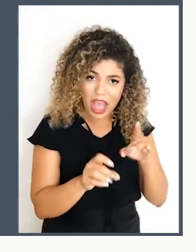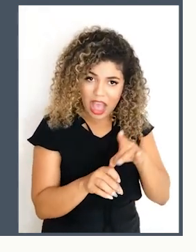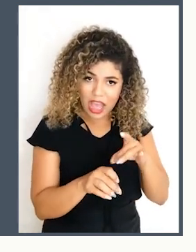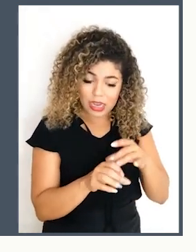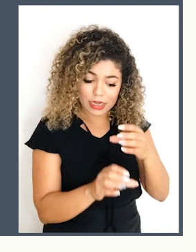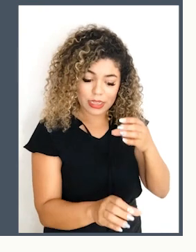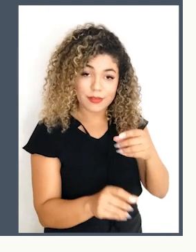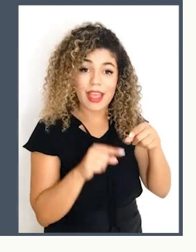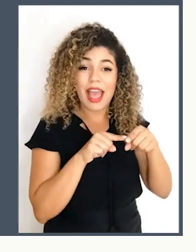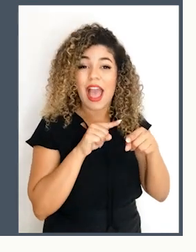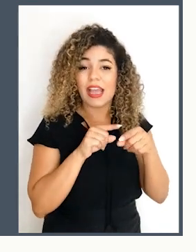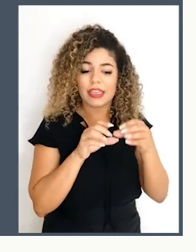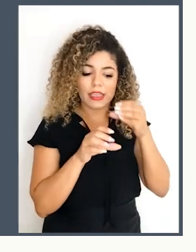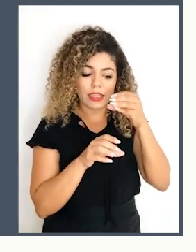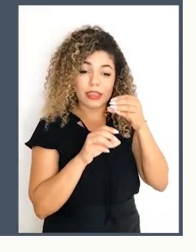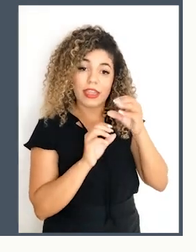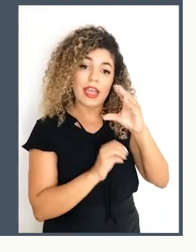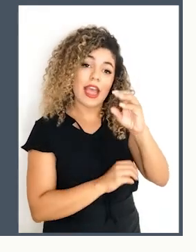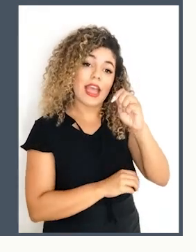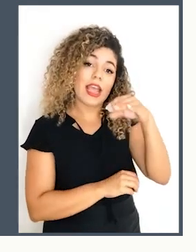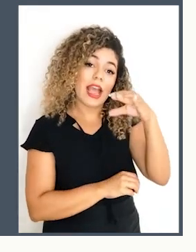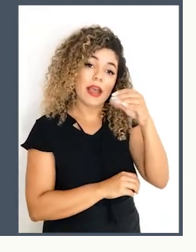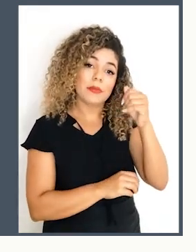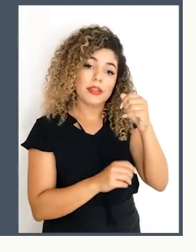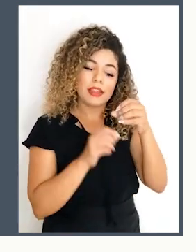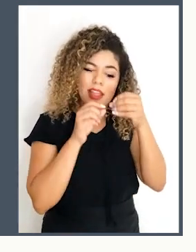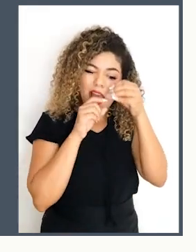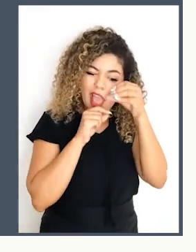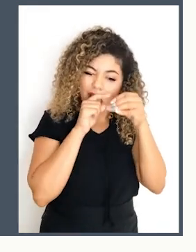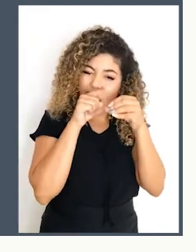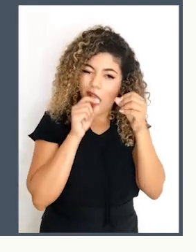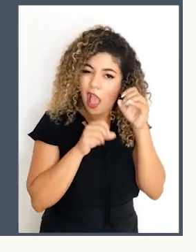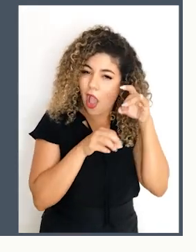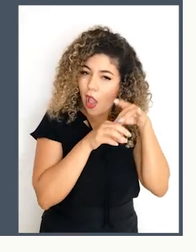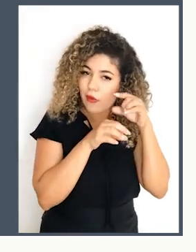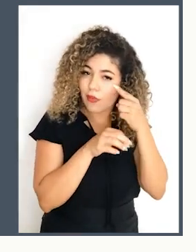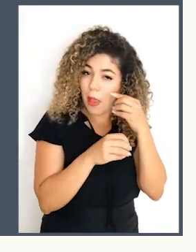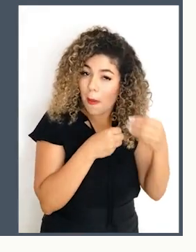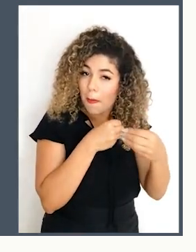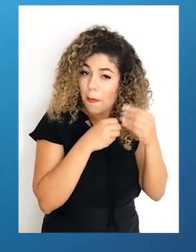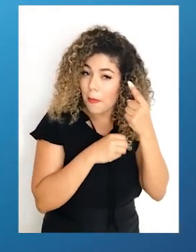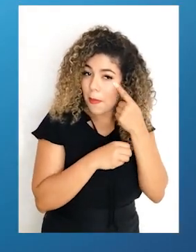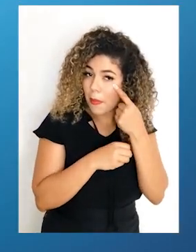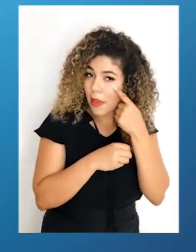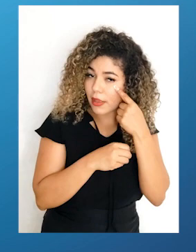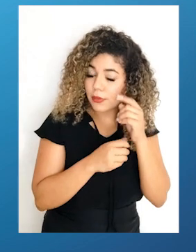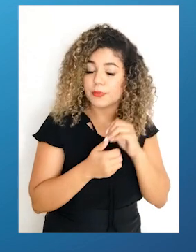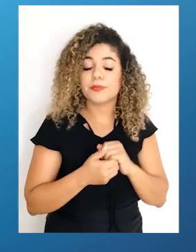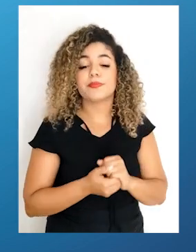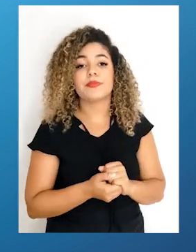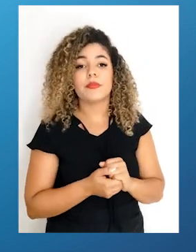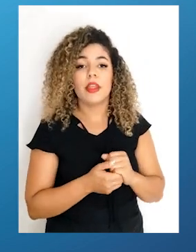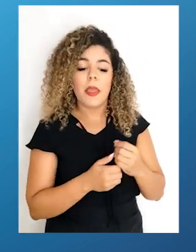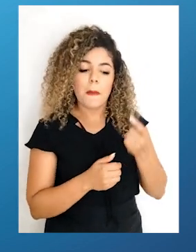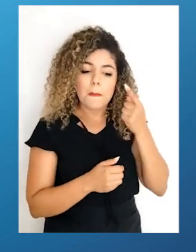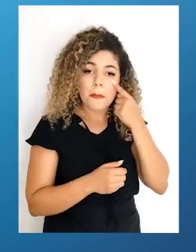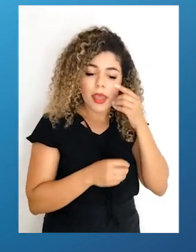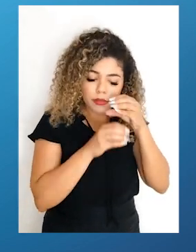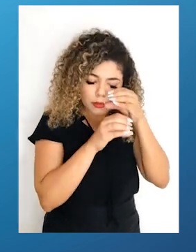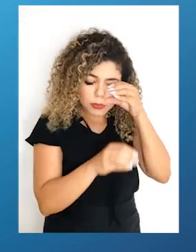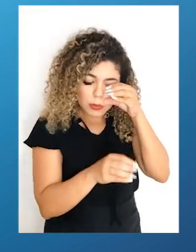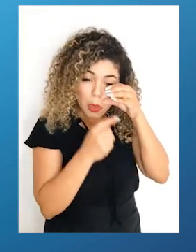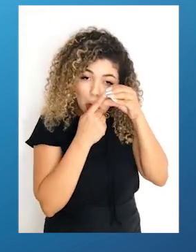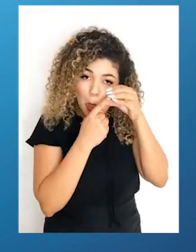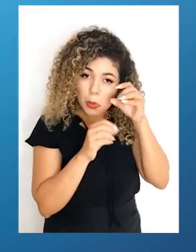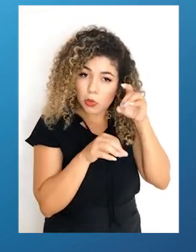as lentes oculares. Lentes oculares, como disse para vocês, são aquelas que ficam próximas aos olhos do observador. As